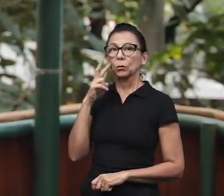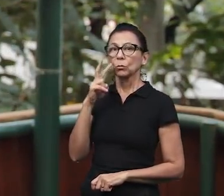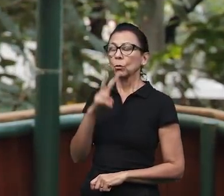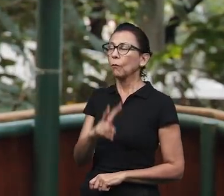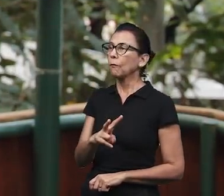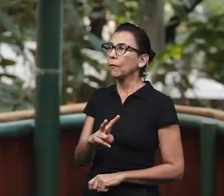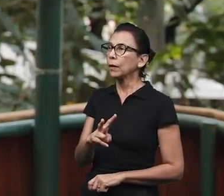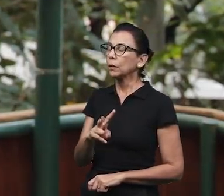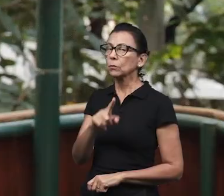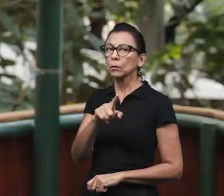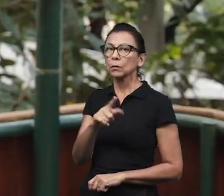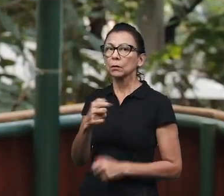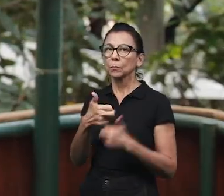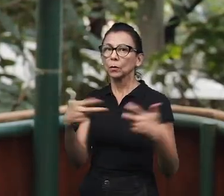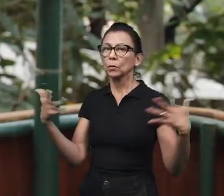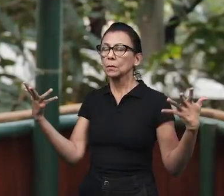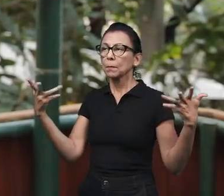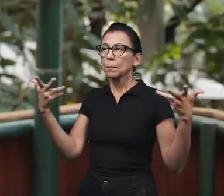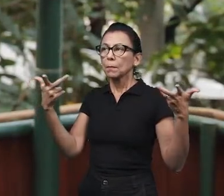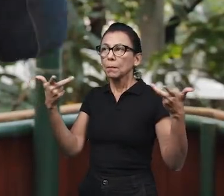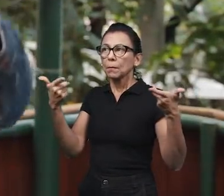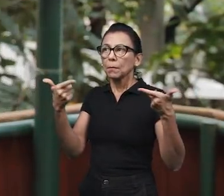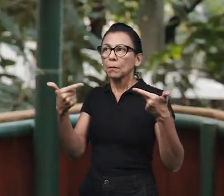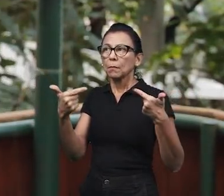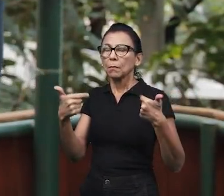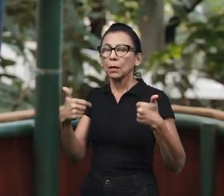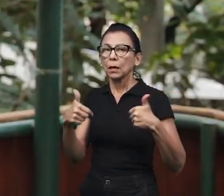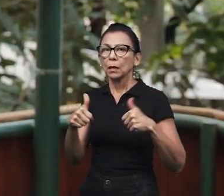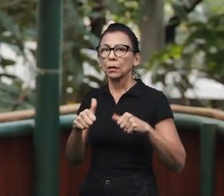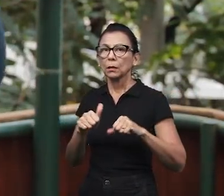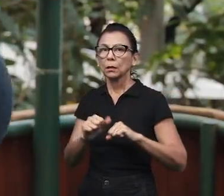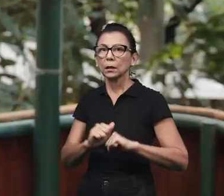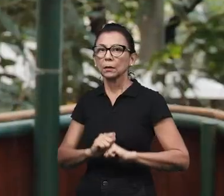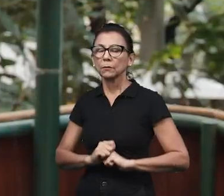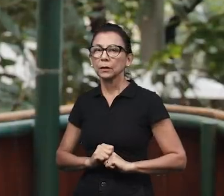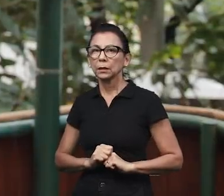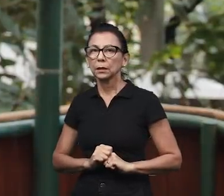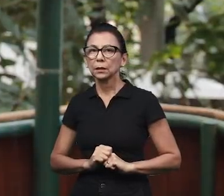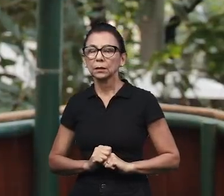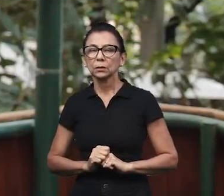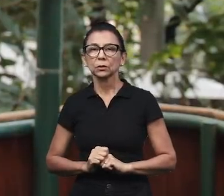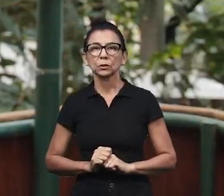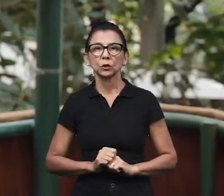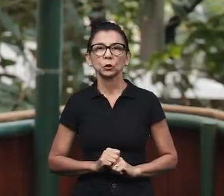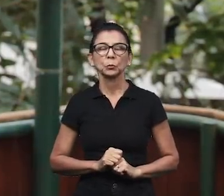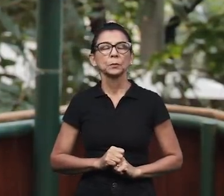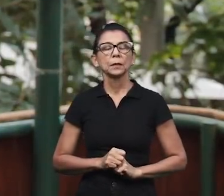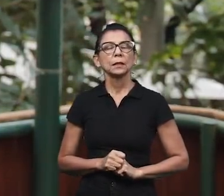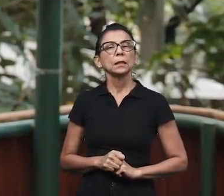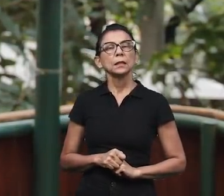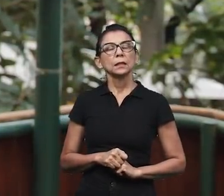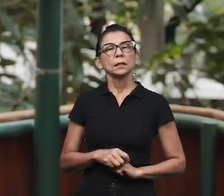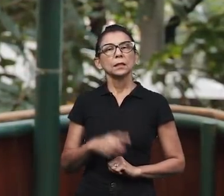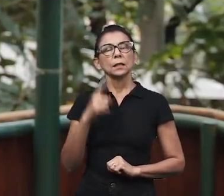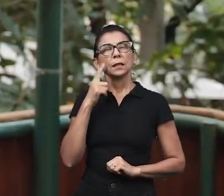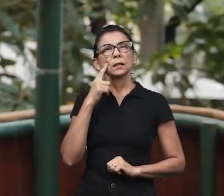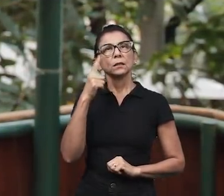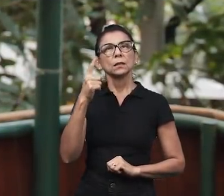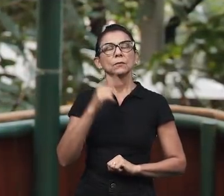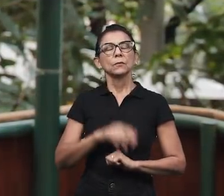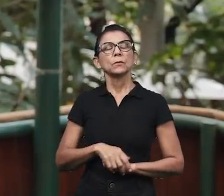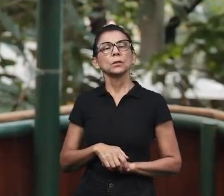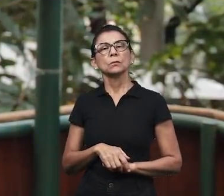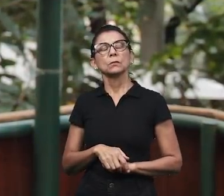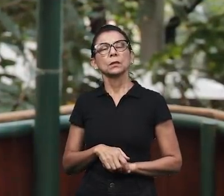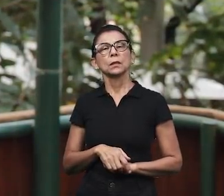onde fica a plaquetinha falando qual período que vai ter no templo. E hoje em